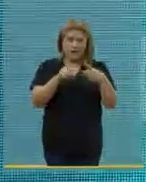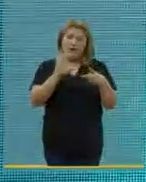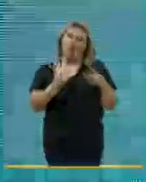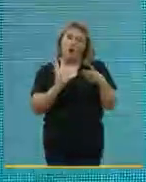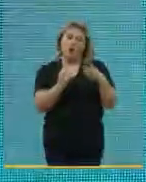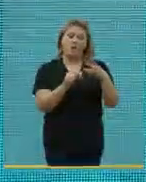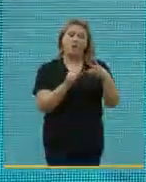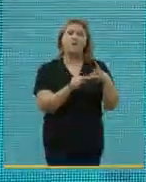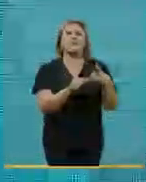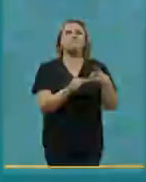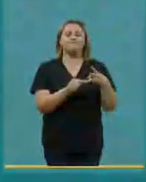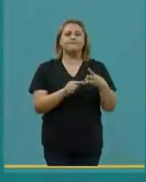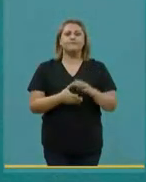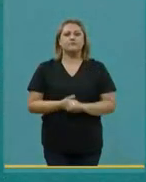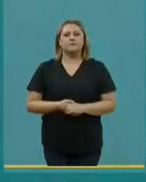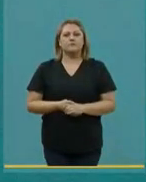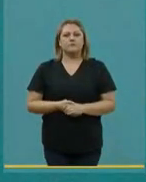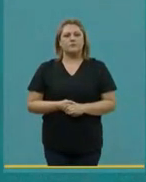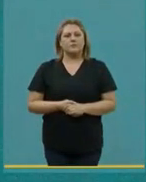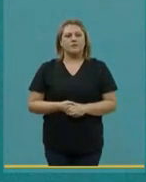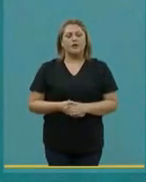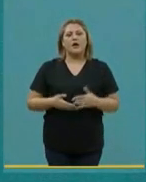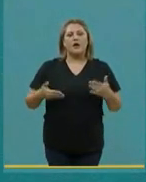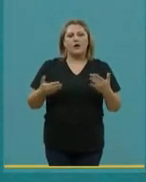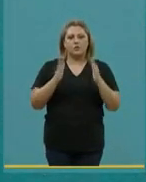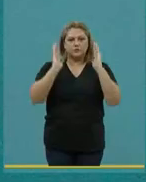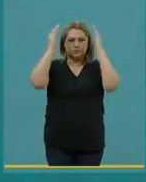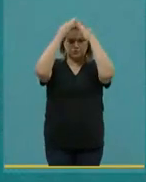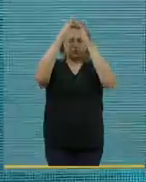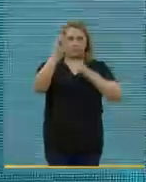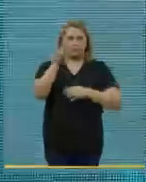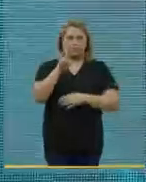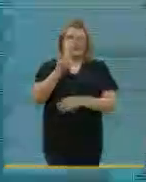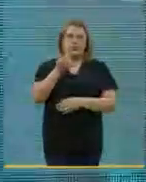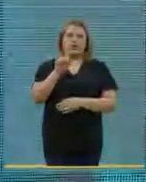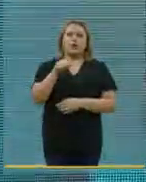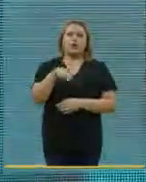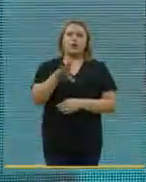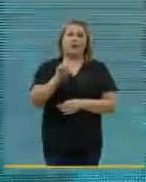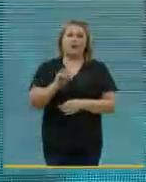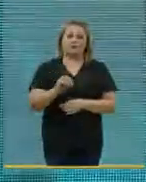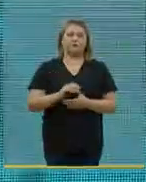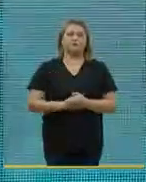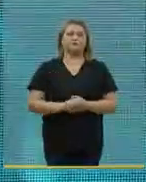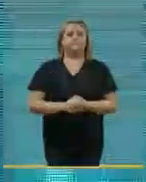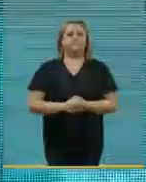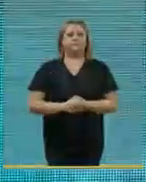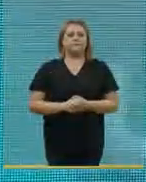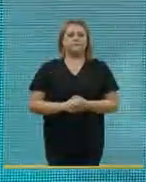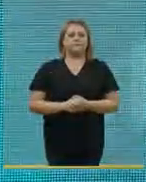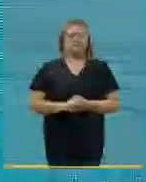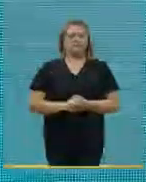de dom orlando brandes arcebispo de aparecida e ele fará a pergunta para